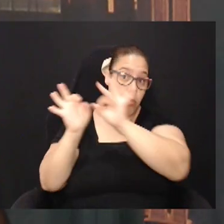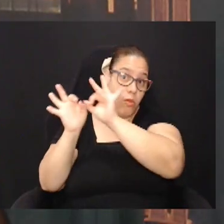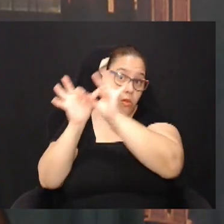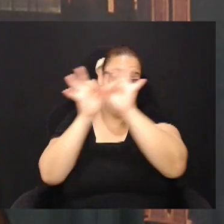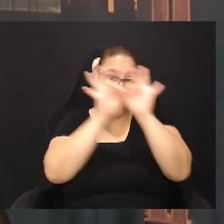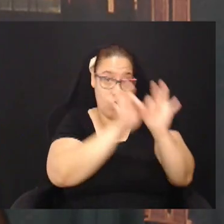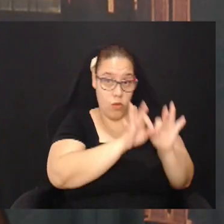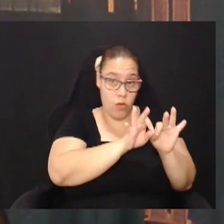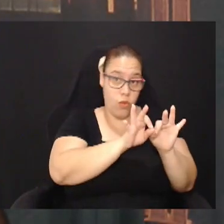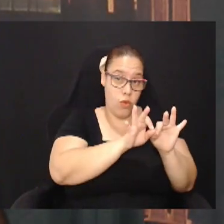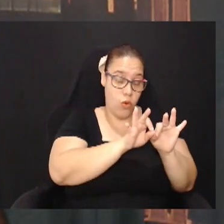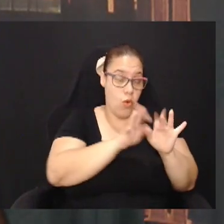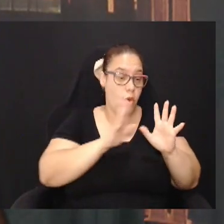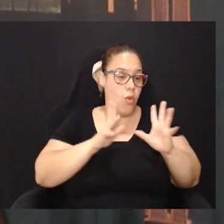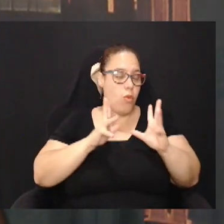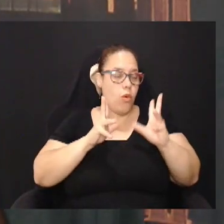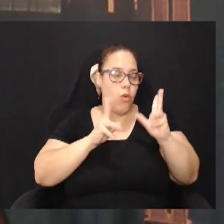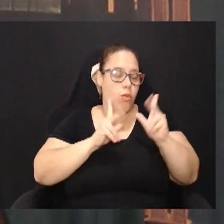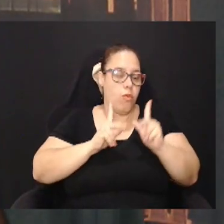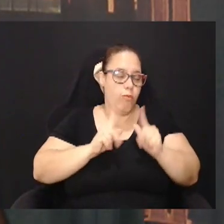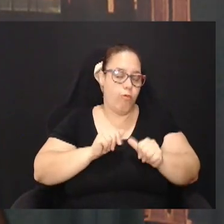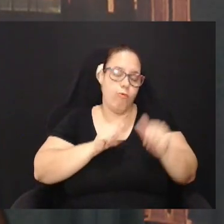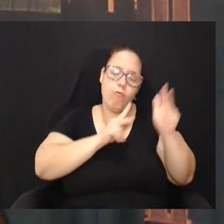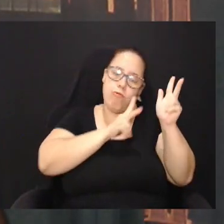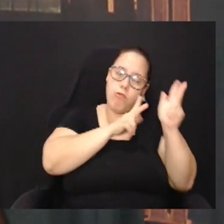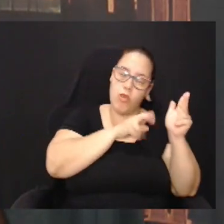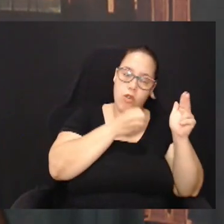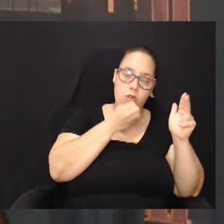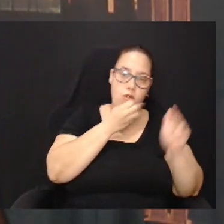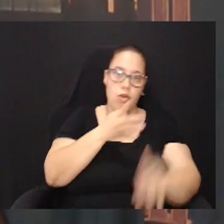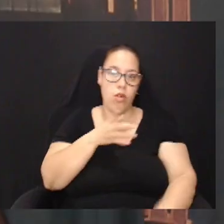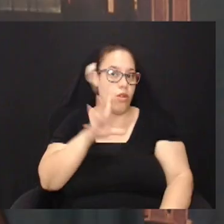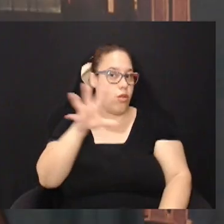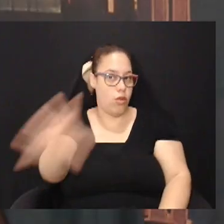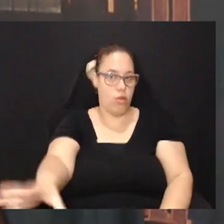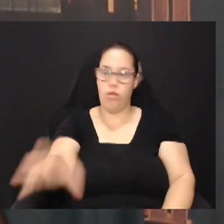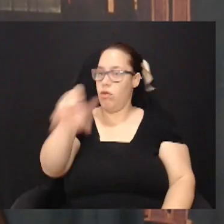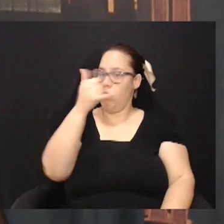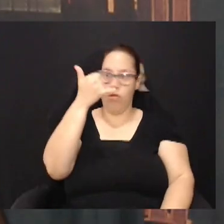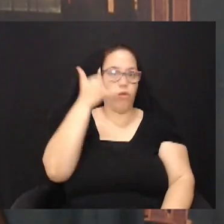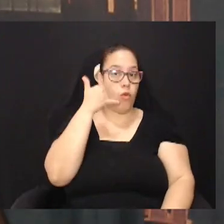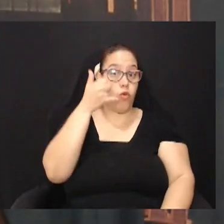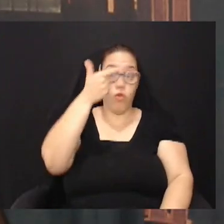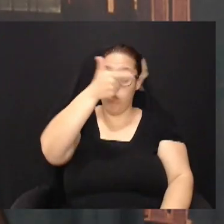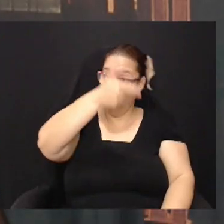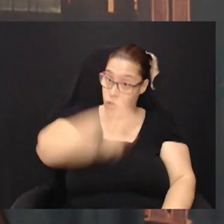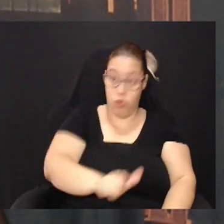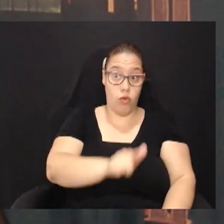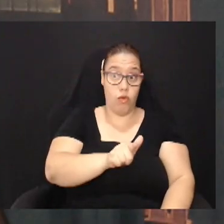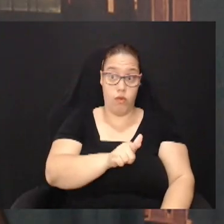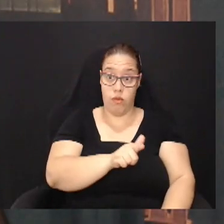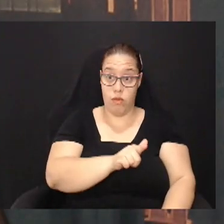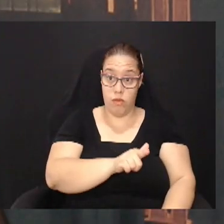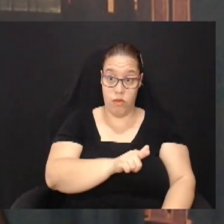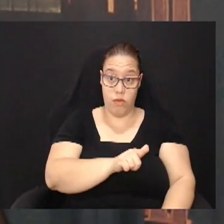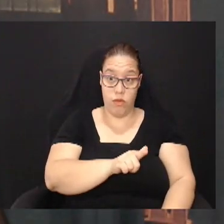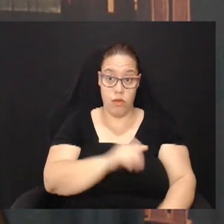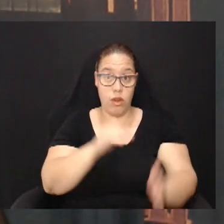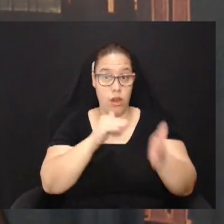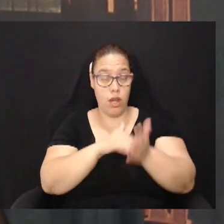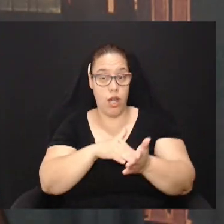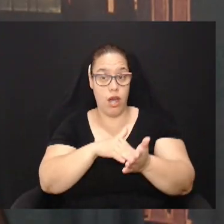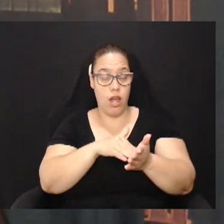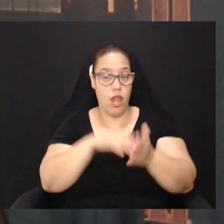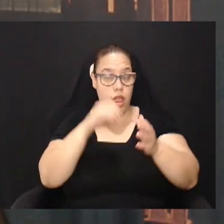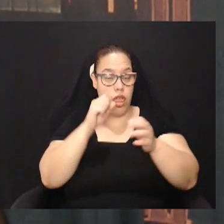do sono adequada. E não vai pegar o celular de novo até acordar de manhã. Tem